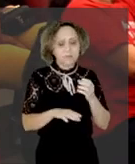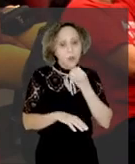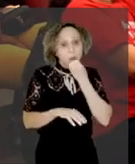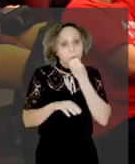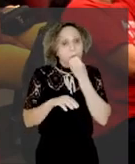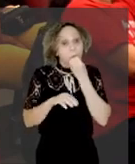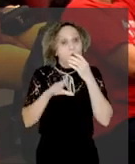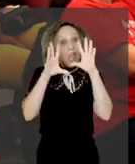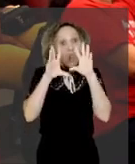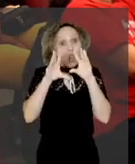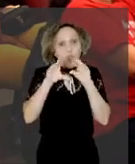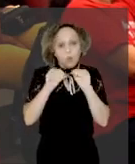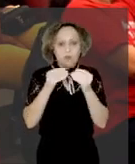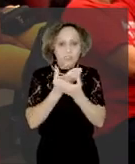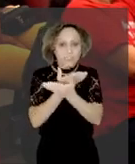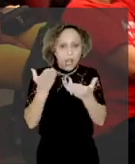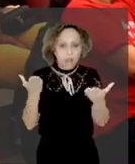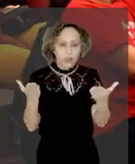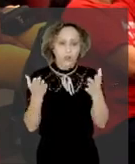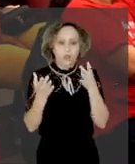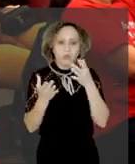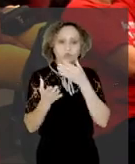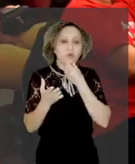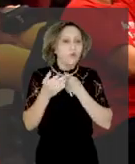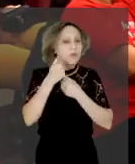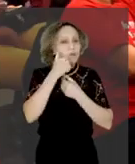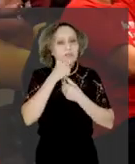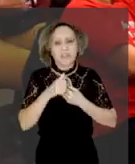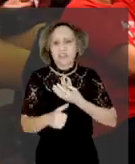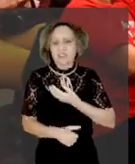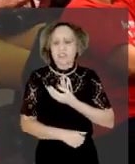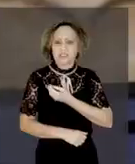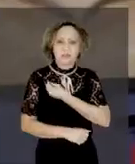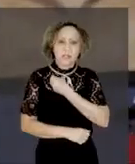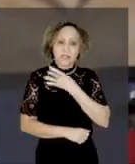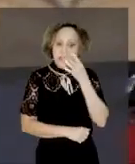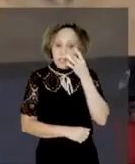Sindical. E aí, Miguel, faz favor.